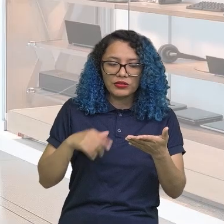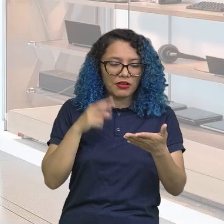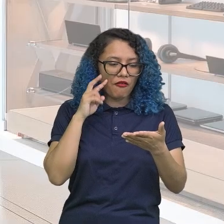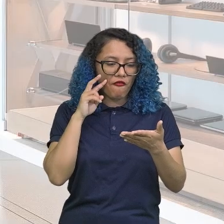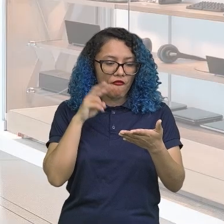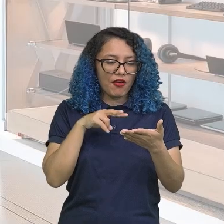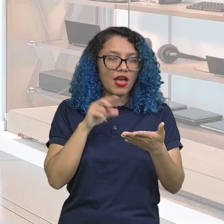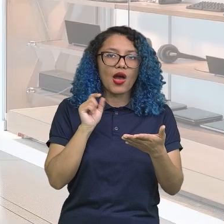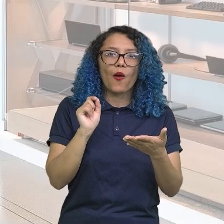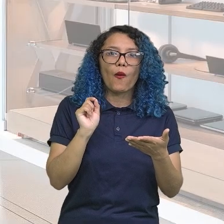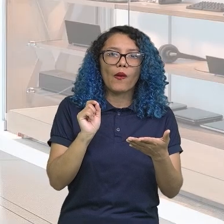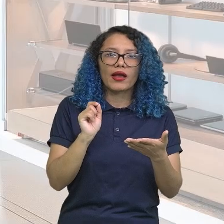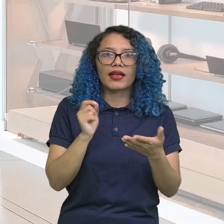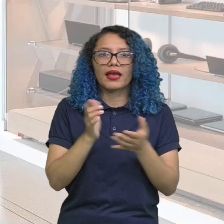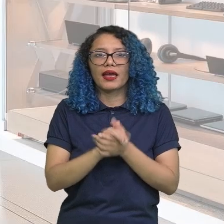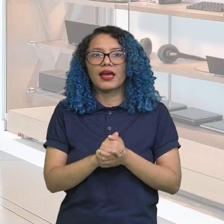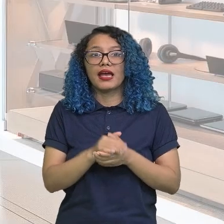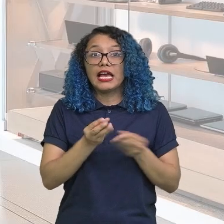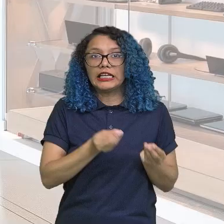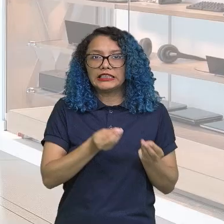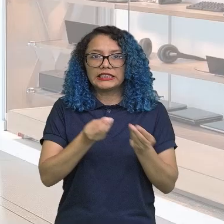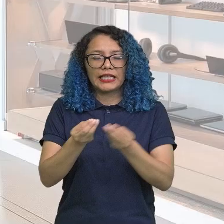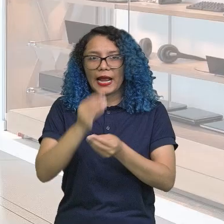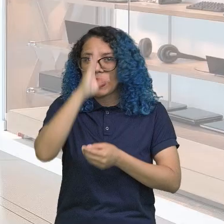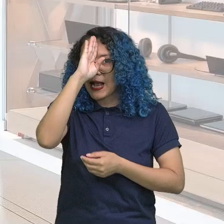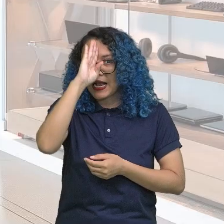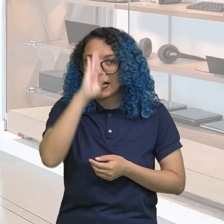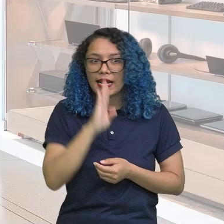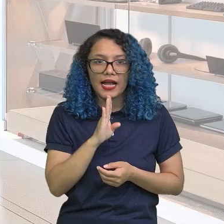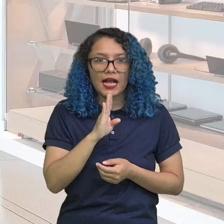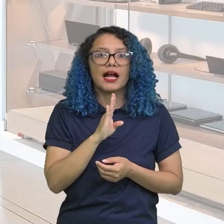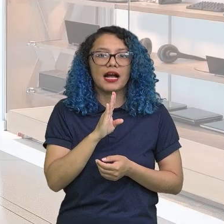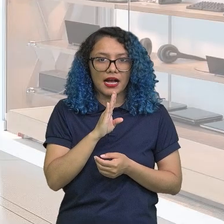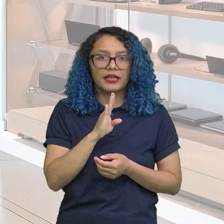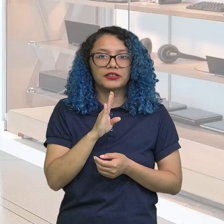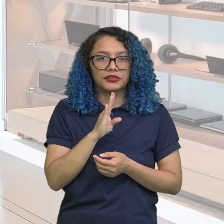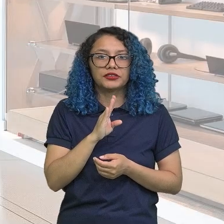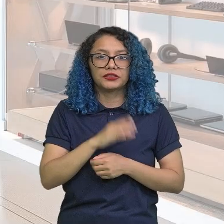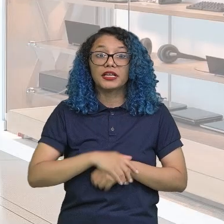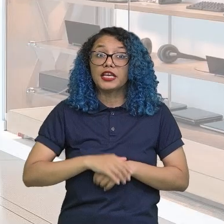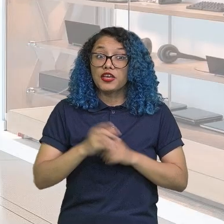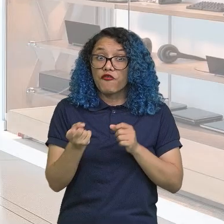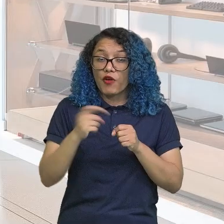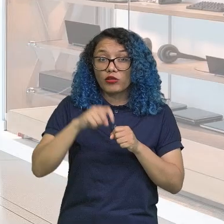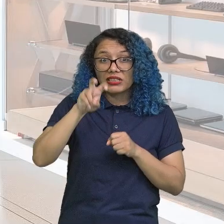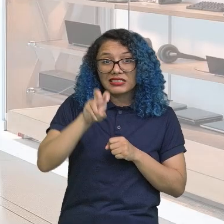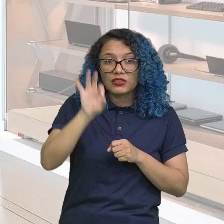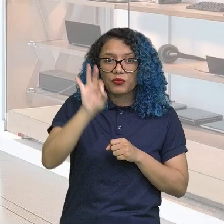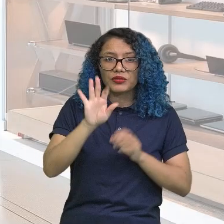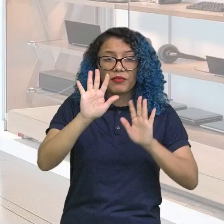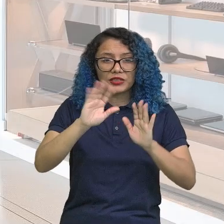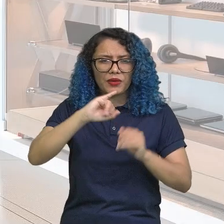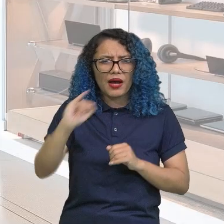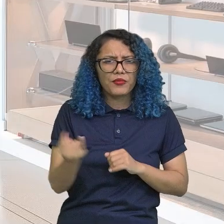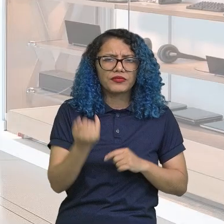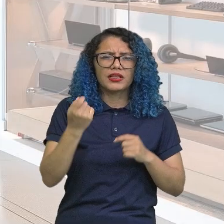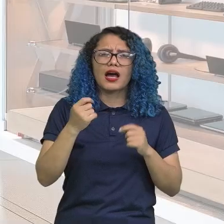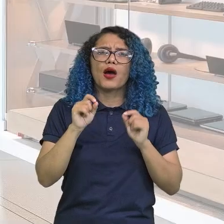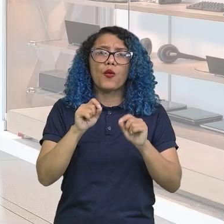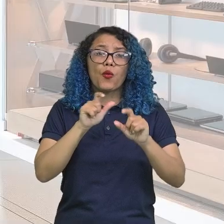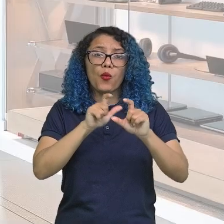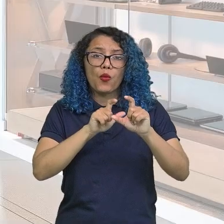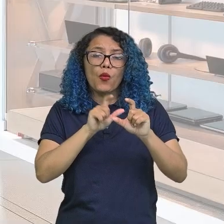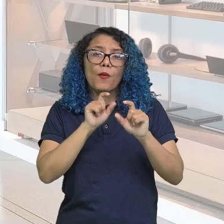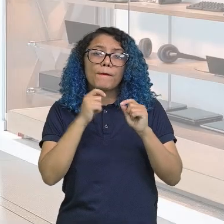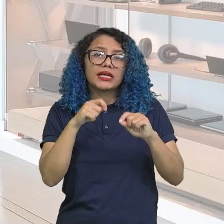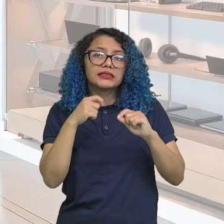que tem? Frete grátis e 5% no cashback. Isso, mas só que para você usufruir de tudo isso, tem uma condição. Qual